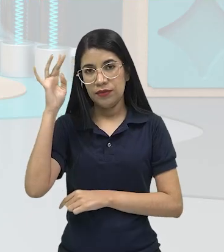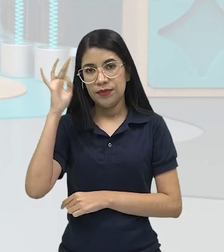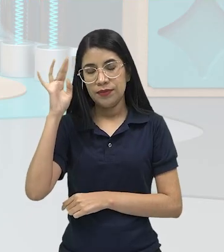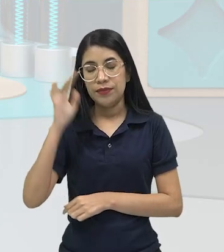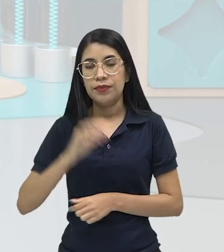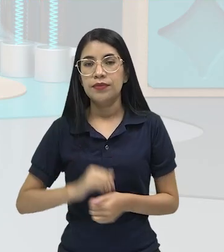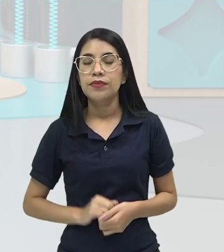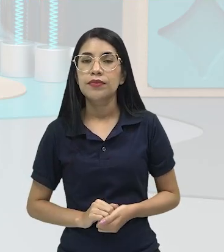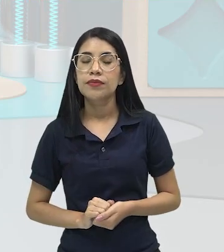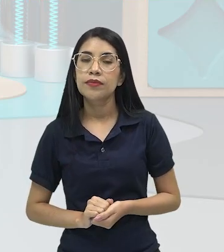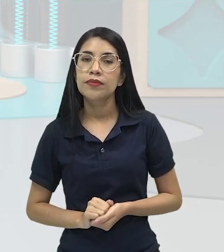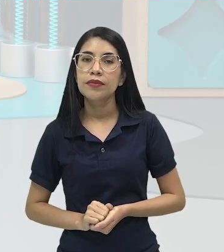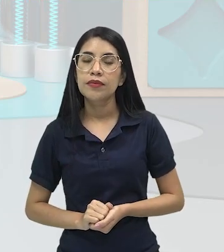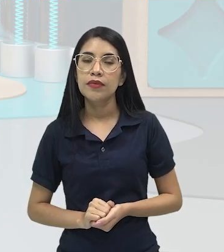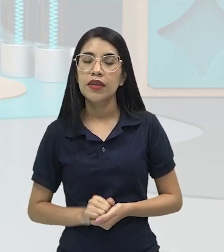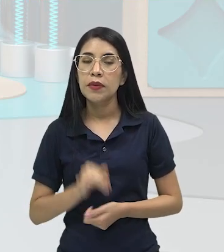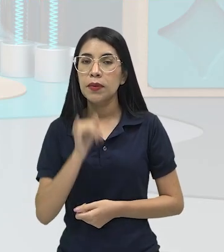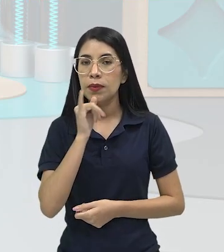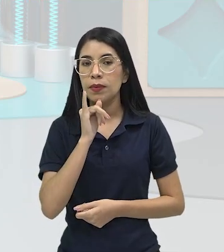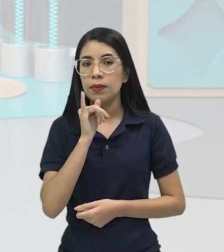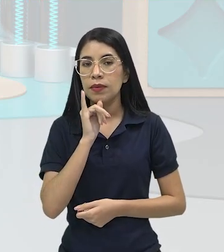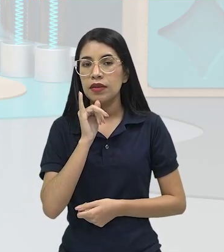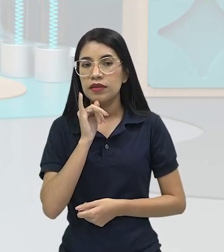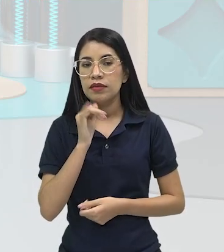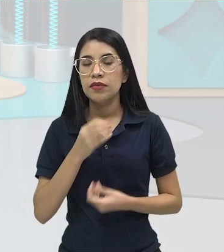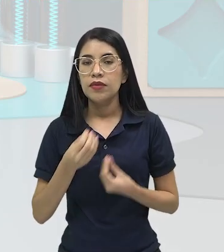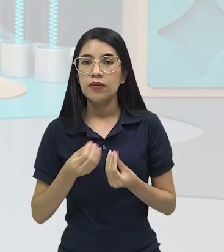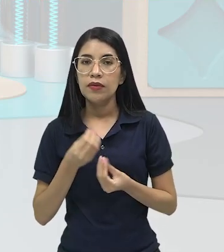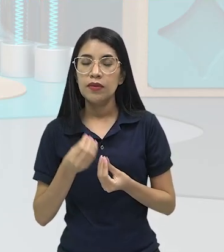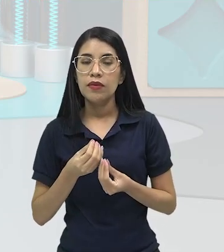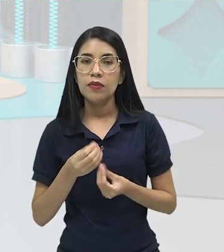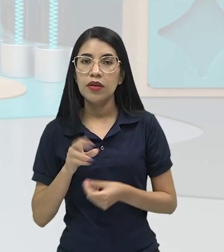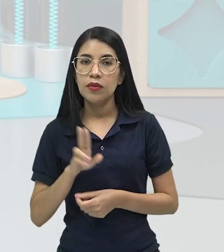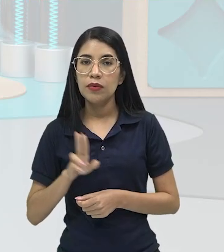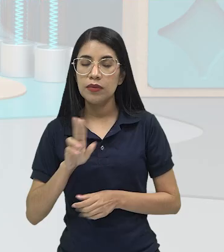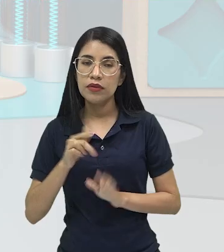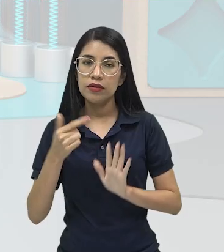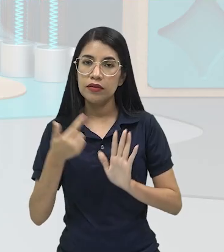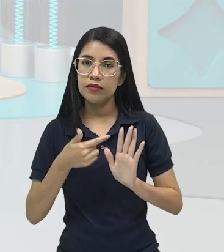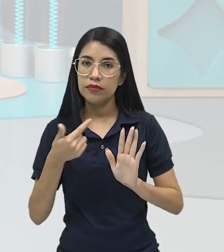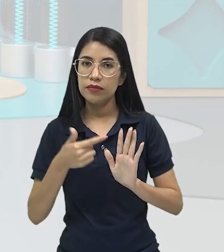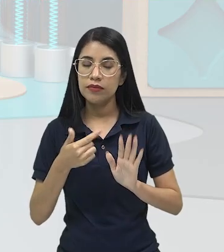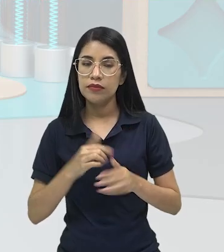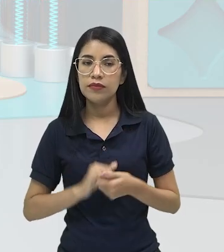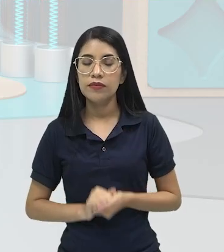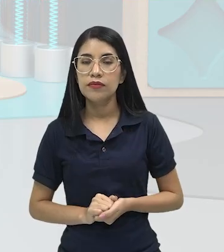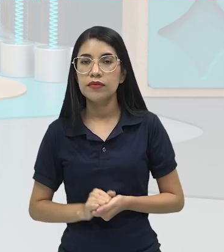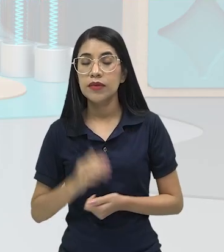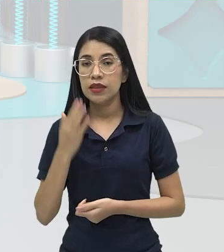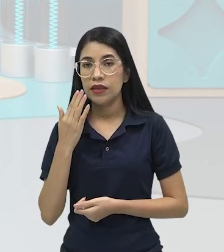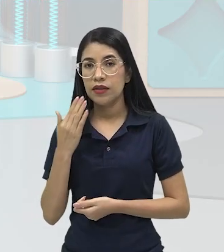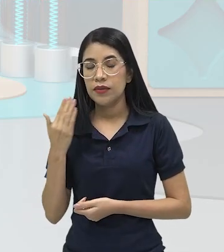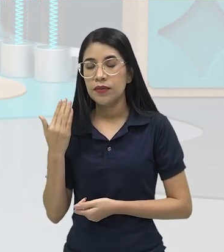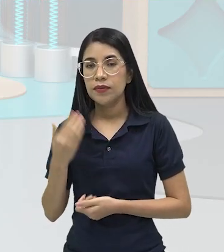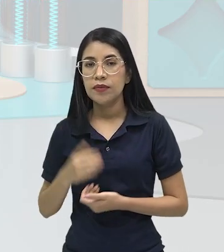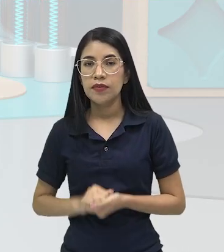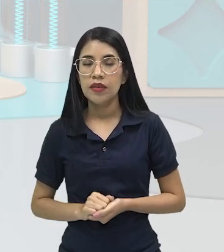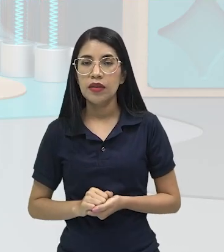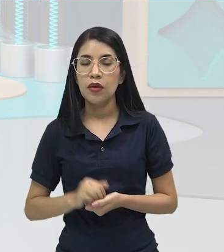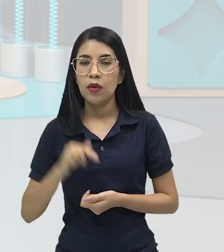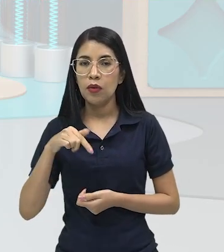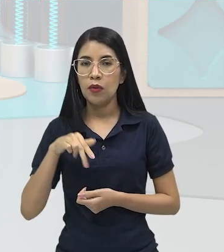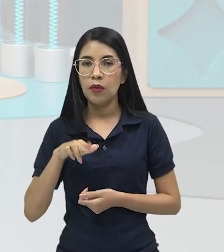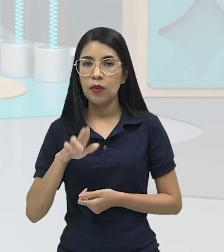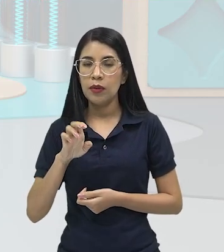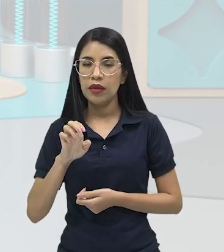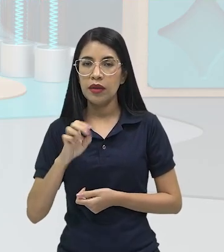ideia. Então, vamos ver um exemplo de como seria a ironia. Como a gente já viu, né, que pena